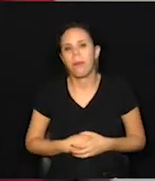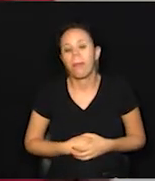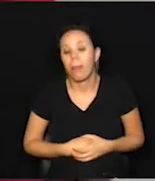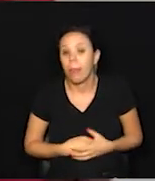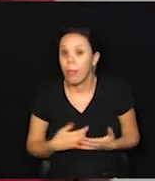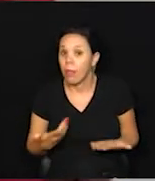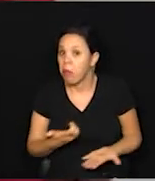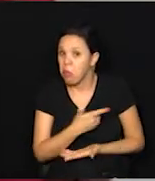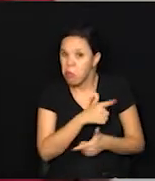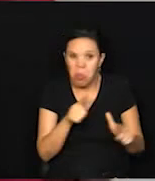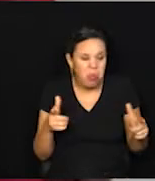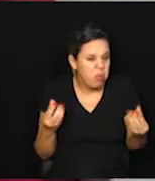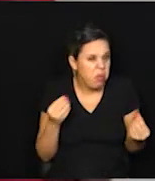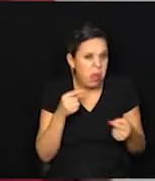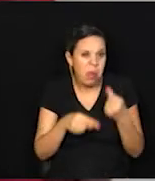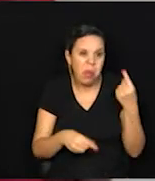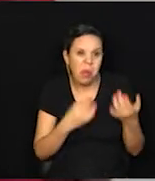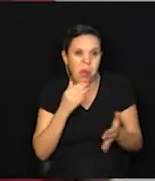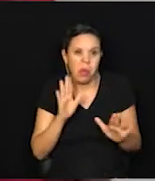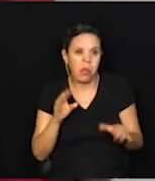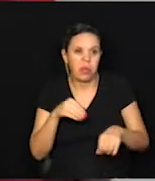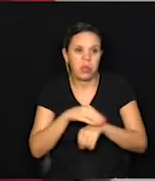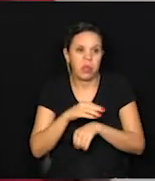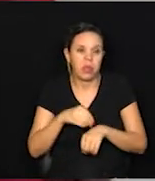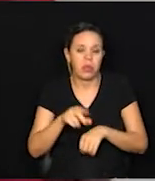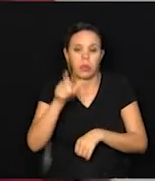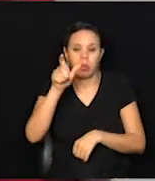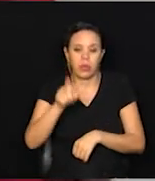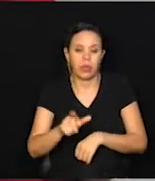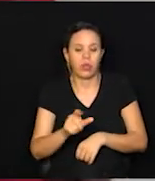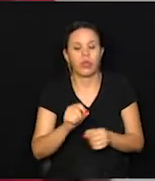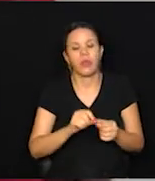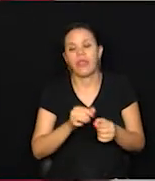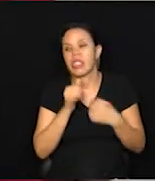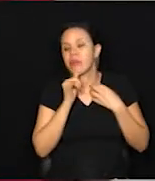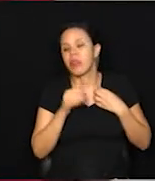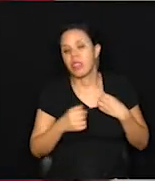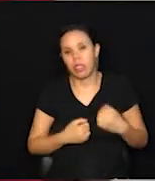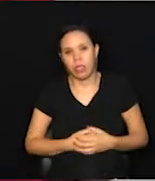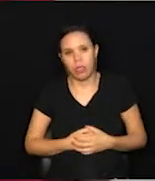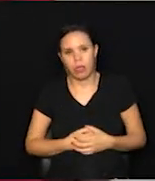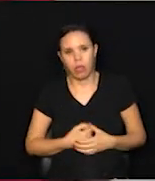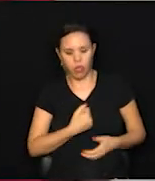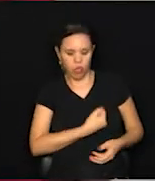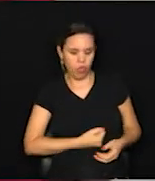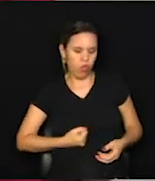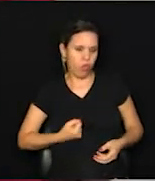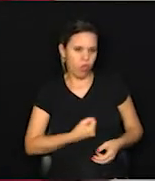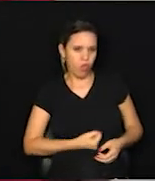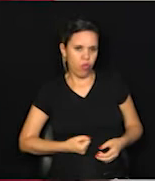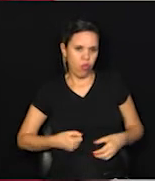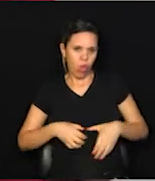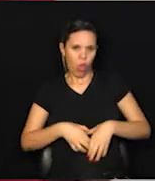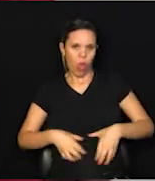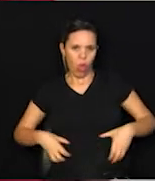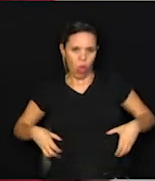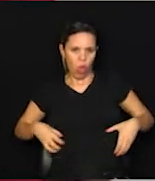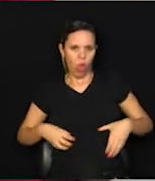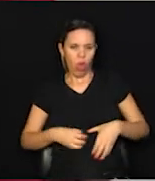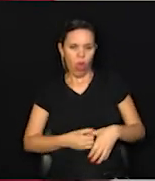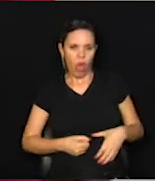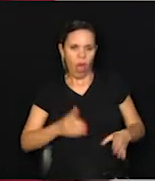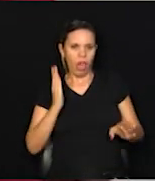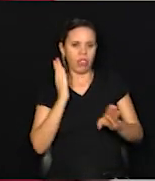fato, não teria muito sentido a gente trazer um usuário para fazer, por exemplo, um ultrassom eletivo de abdômen para mapear